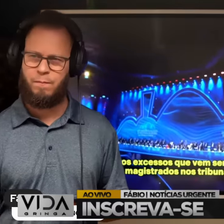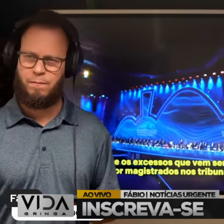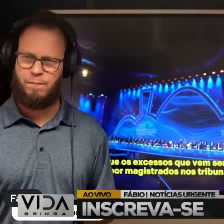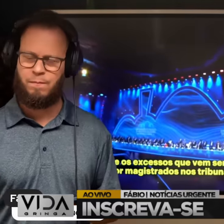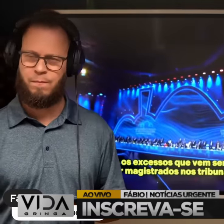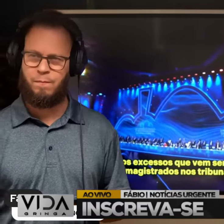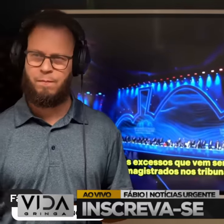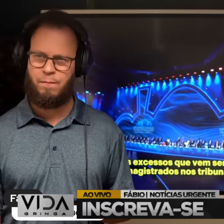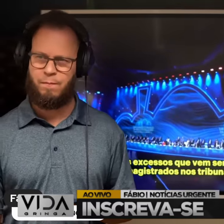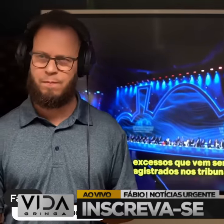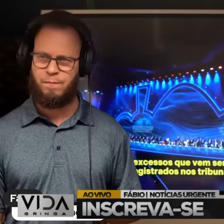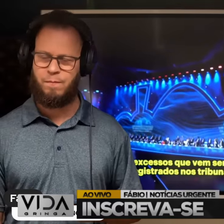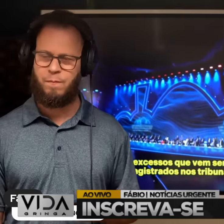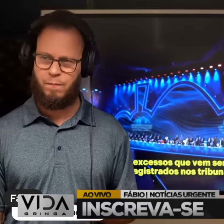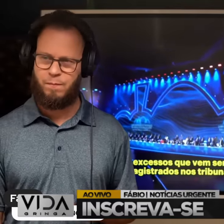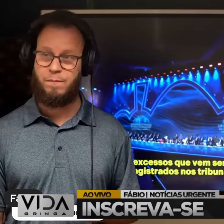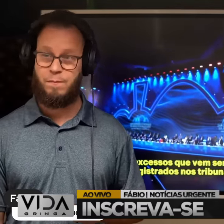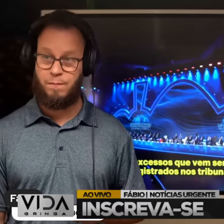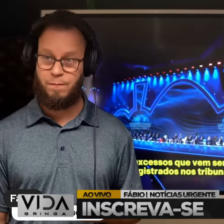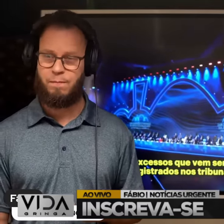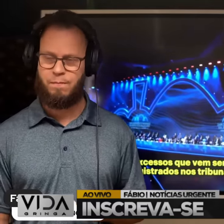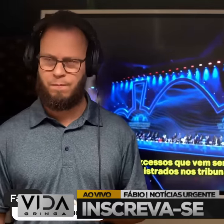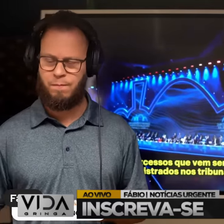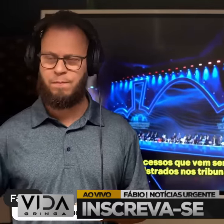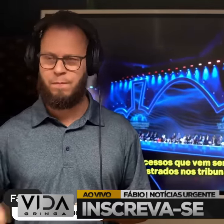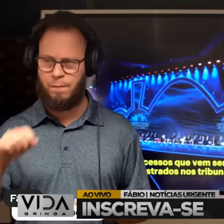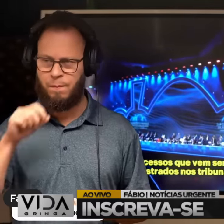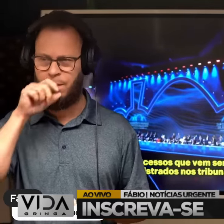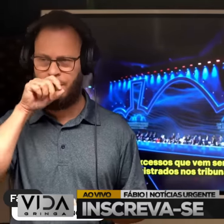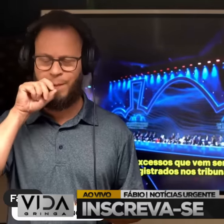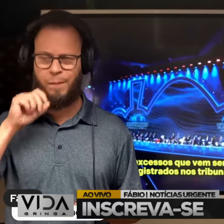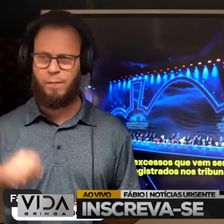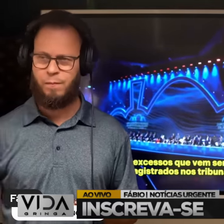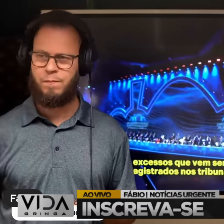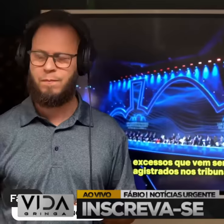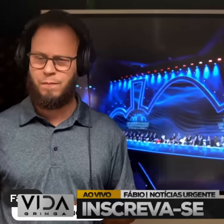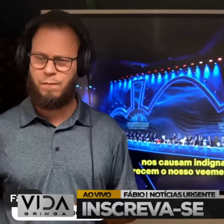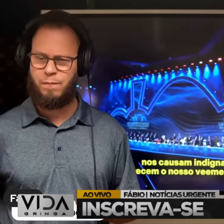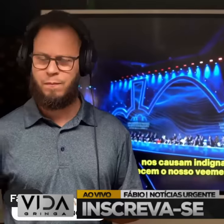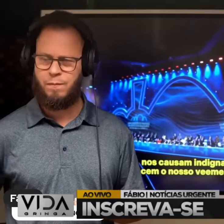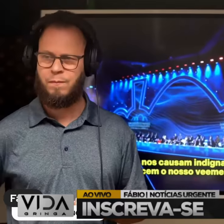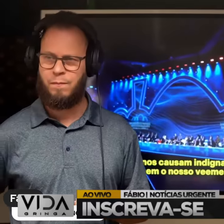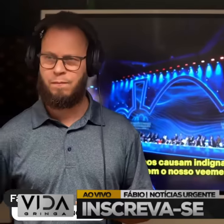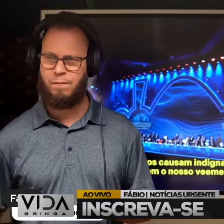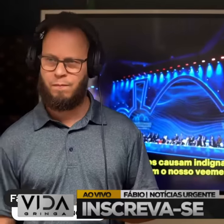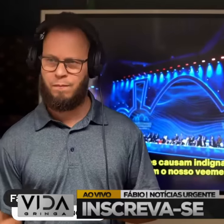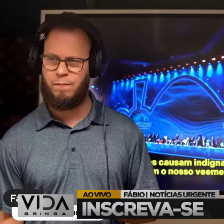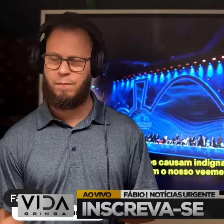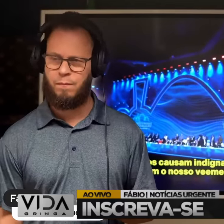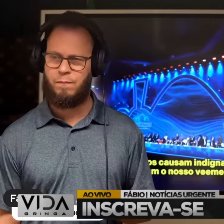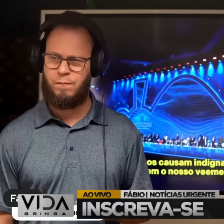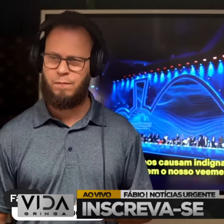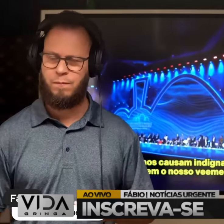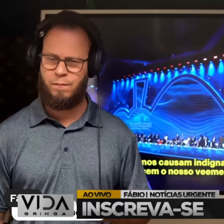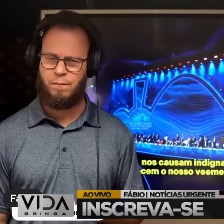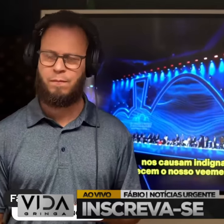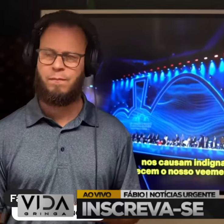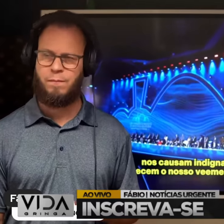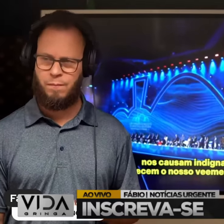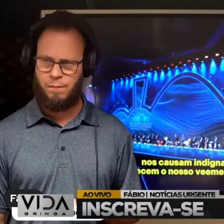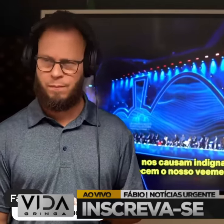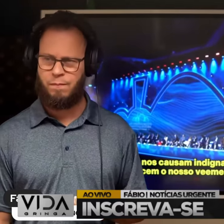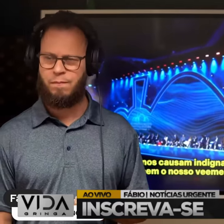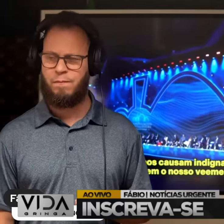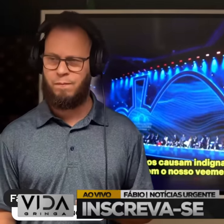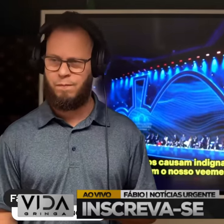os excessos que vêm sendo praticados por magistrados dos tribunais superiores nos causam indignação e merecem o